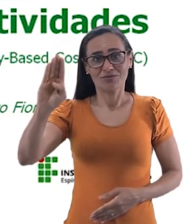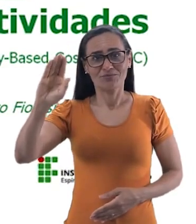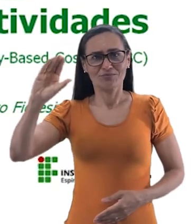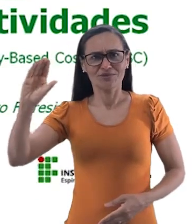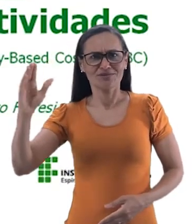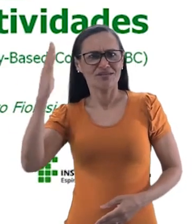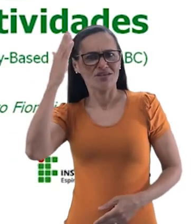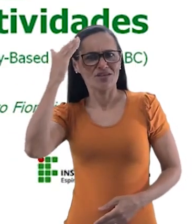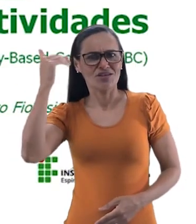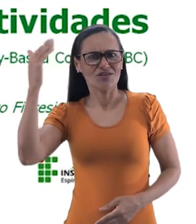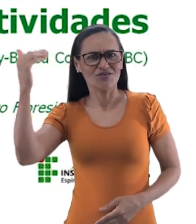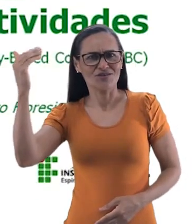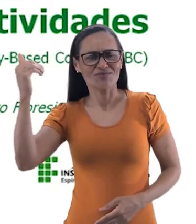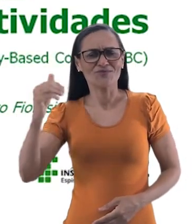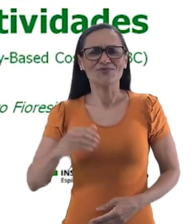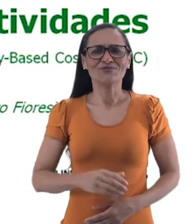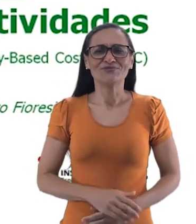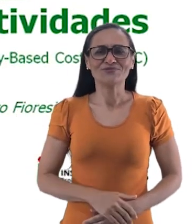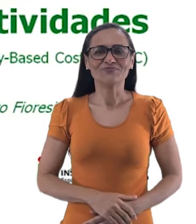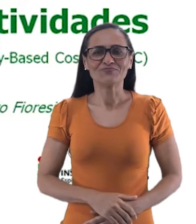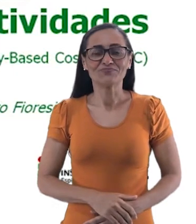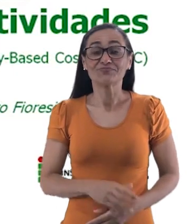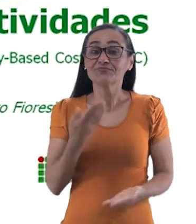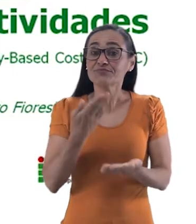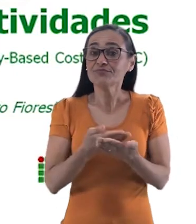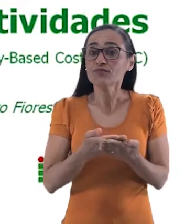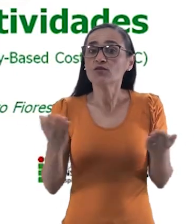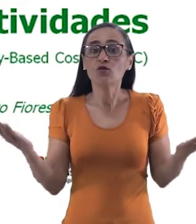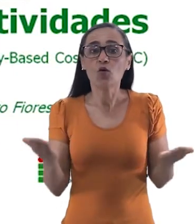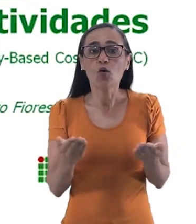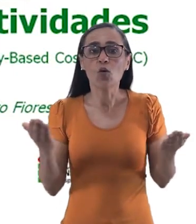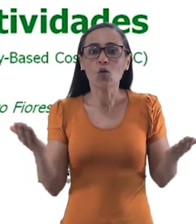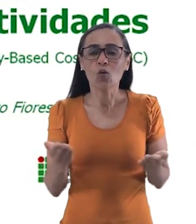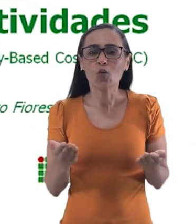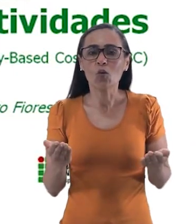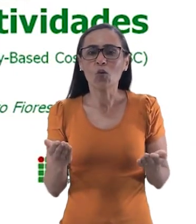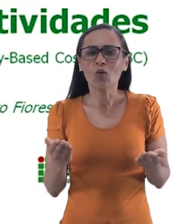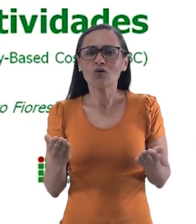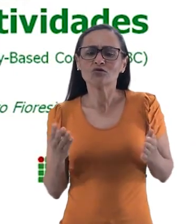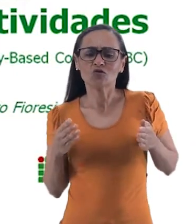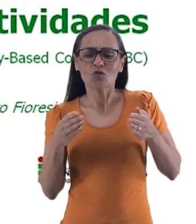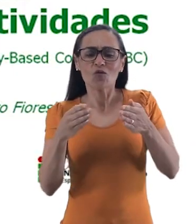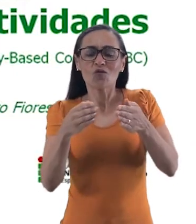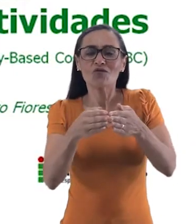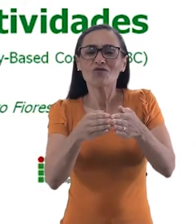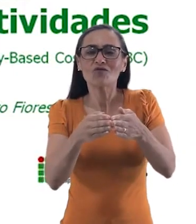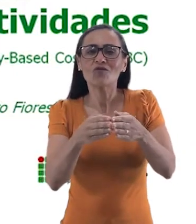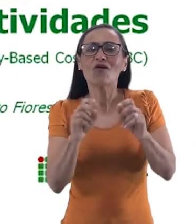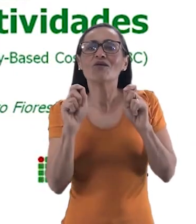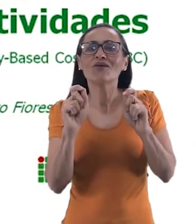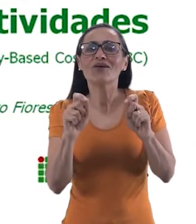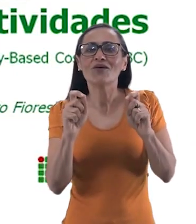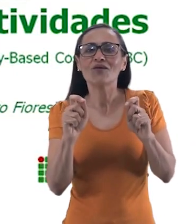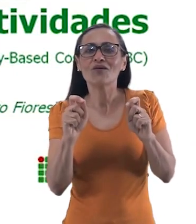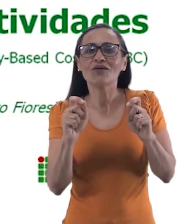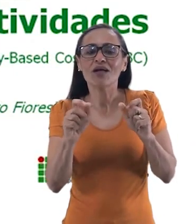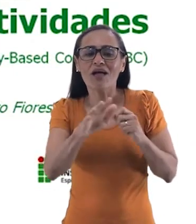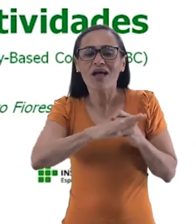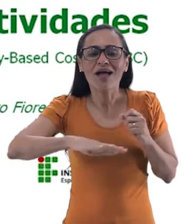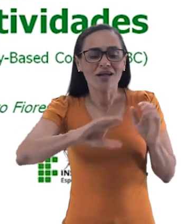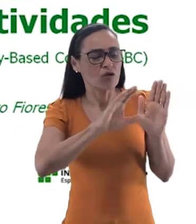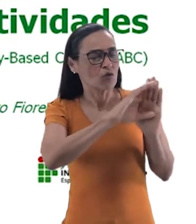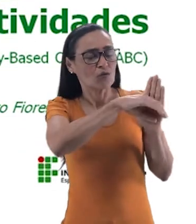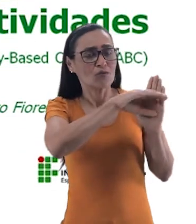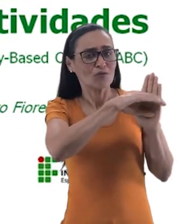Costing, o famoso custo ABC. A aula de hoje ela vai focar a